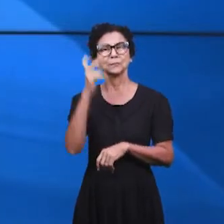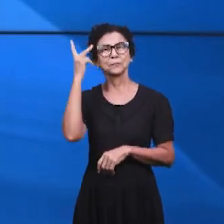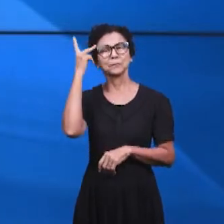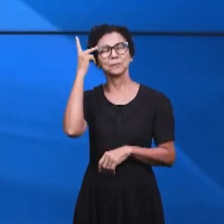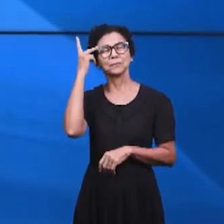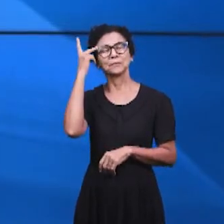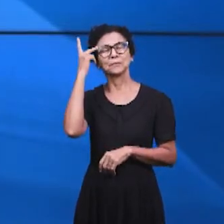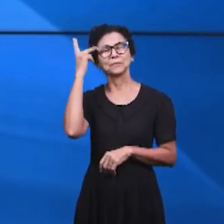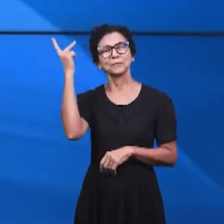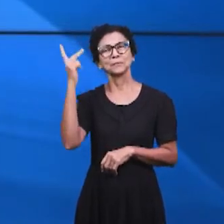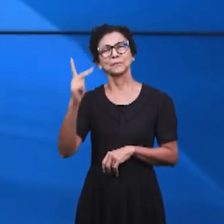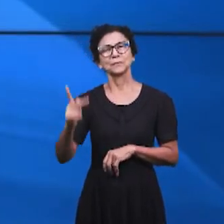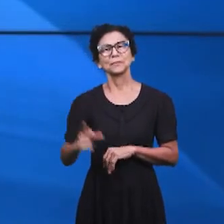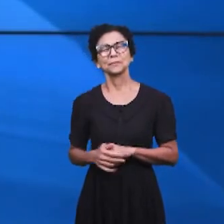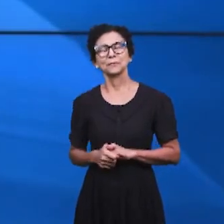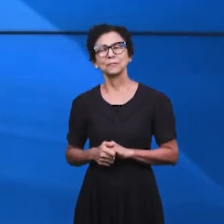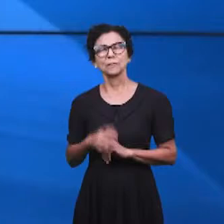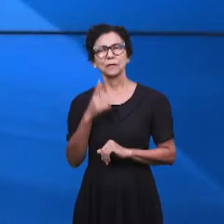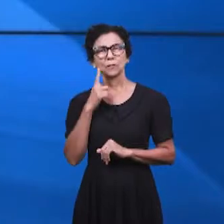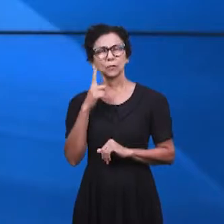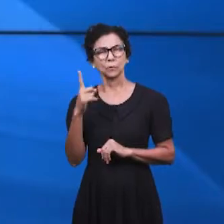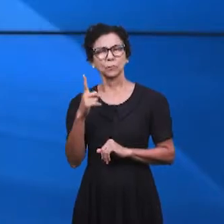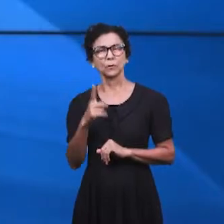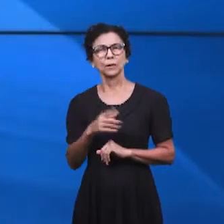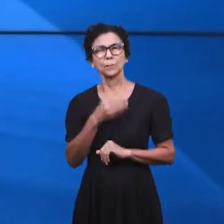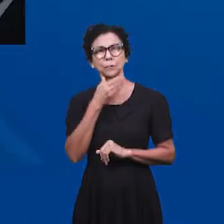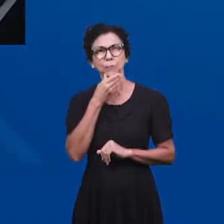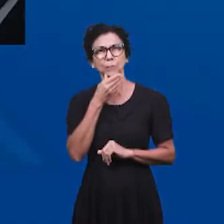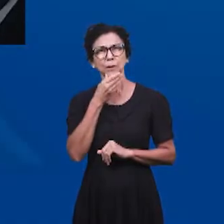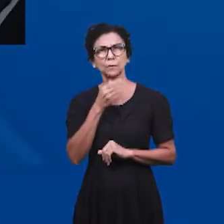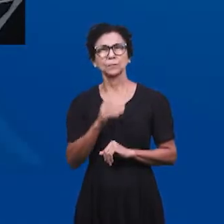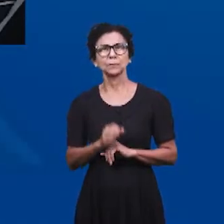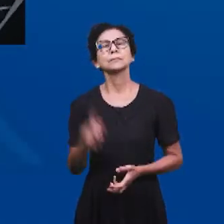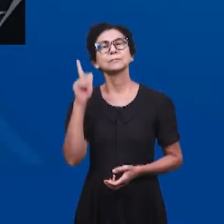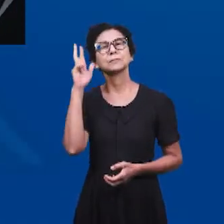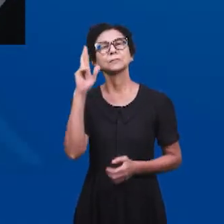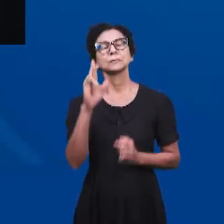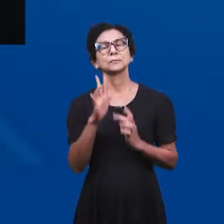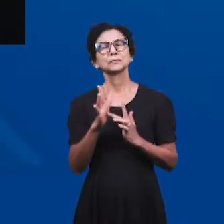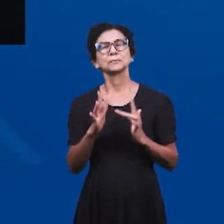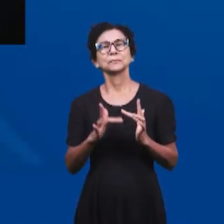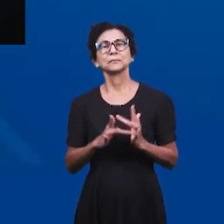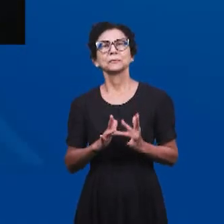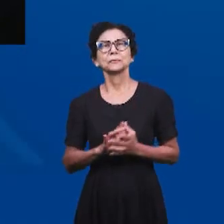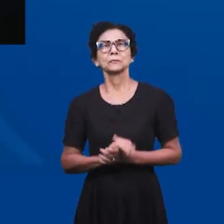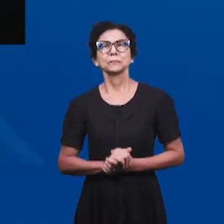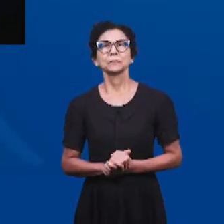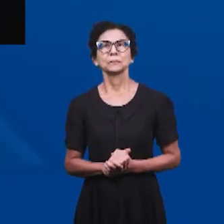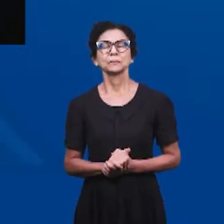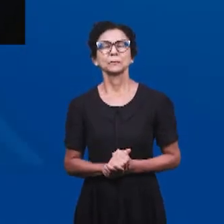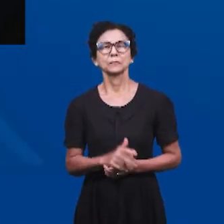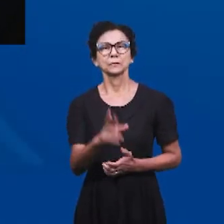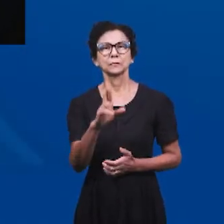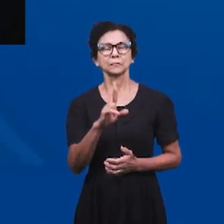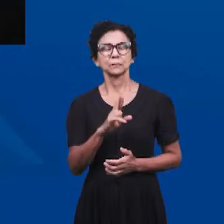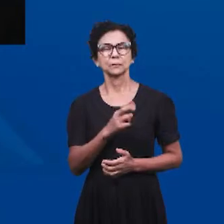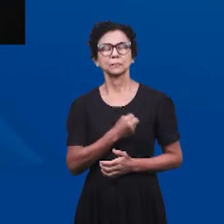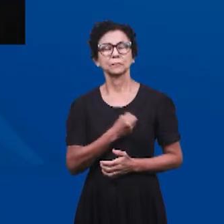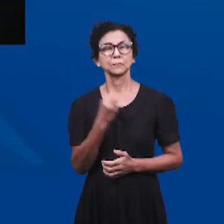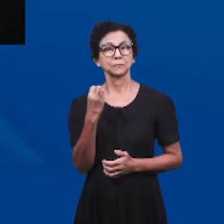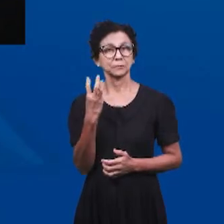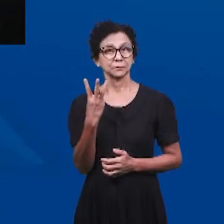chamado Antônio Marcos. Vamos ouvir a resposta do Antônio Marcos. A paz do Senhor, irmãos. Eu vou dar a resposta número